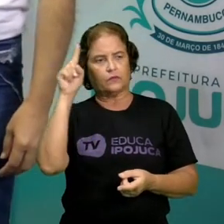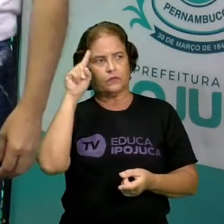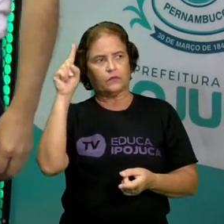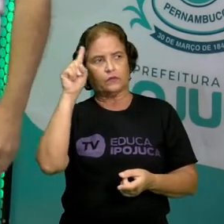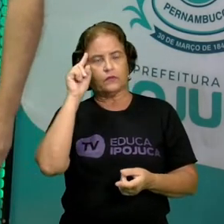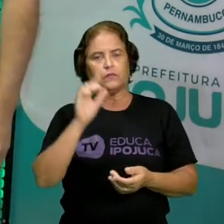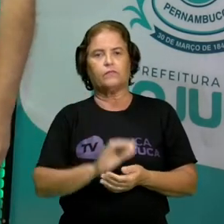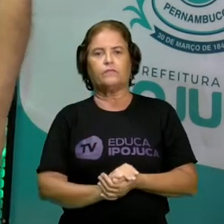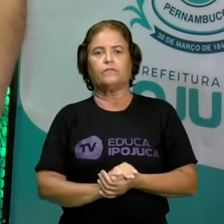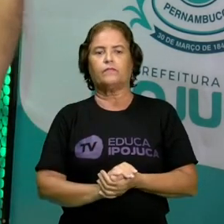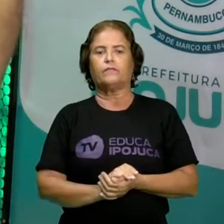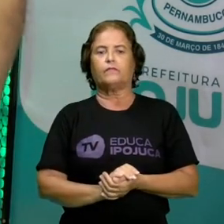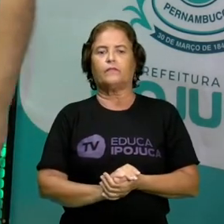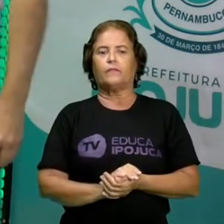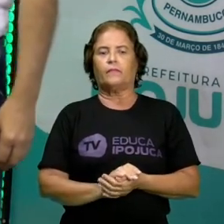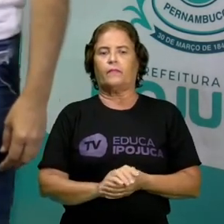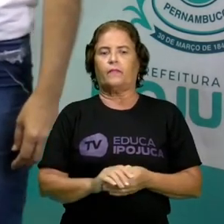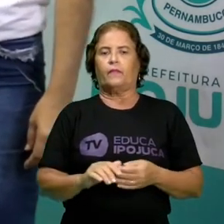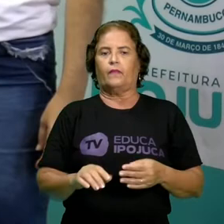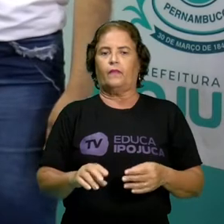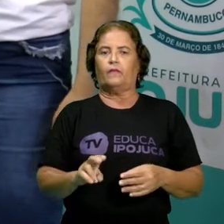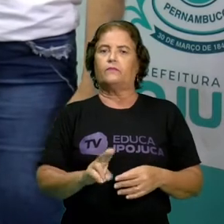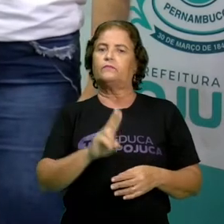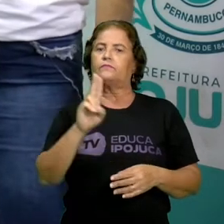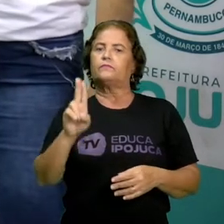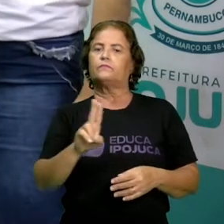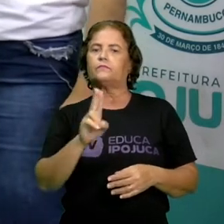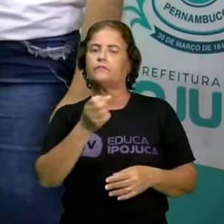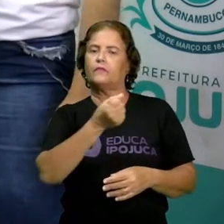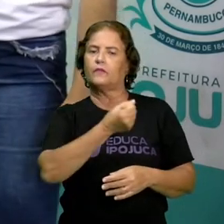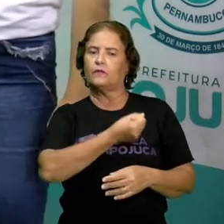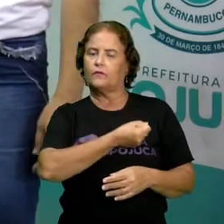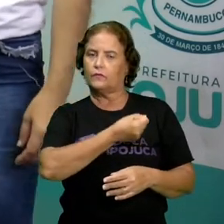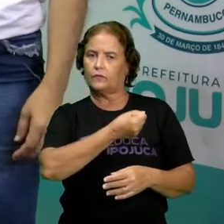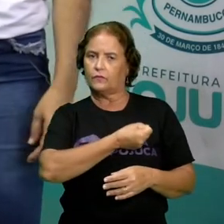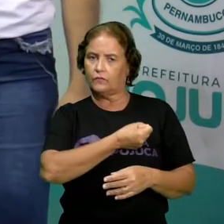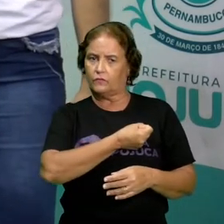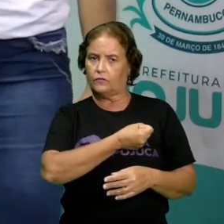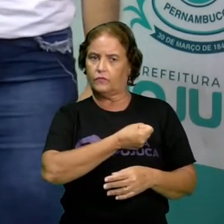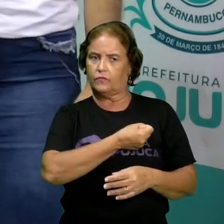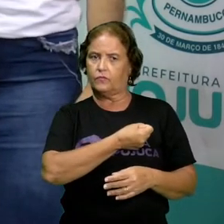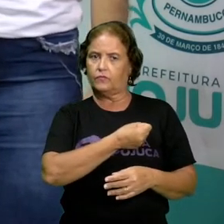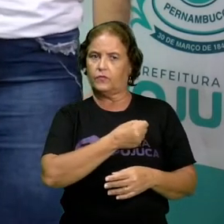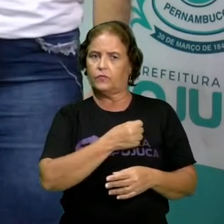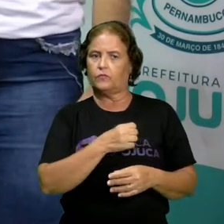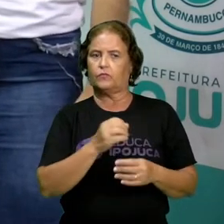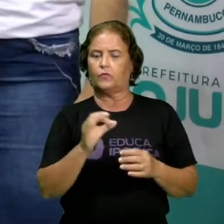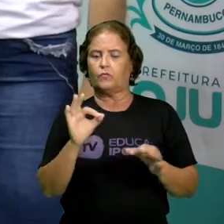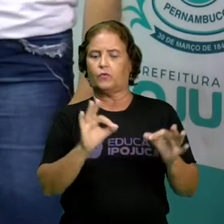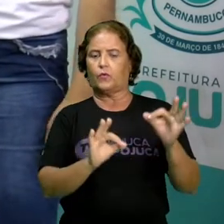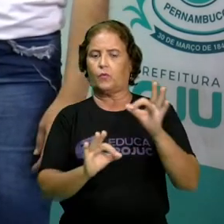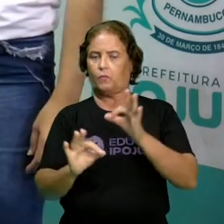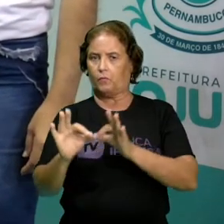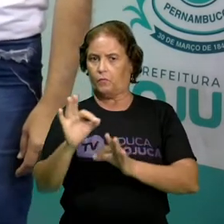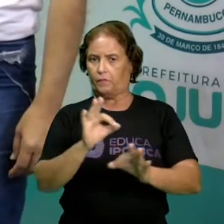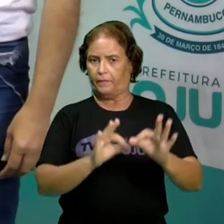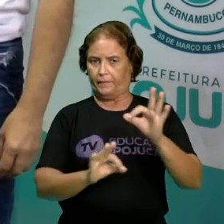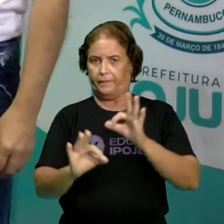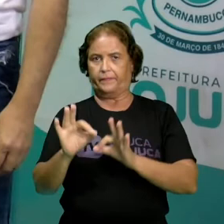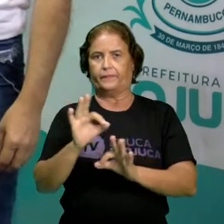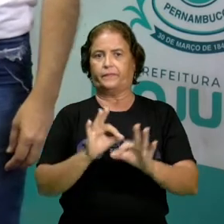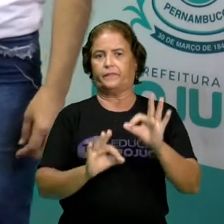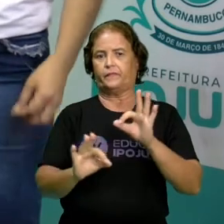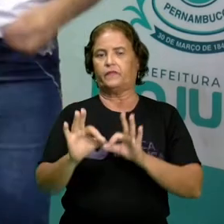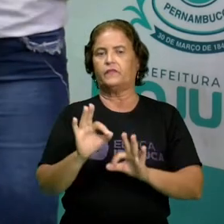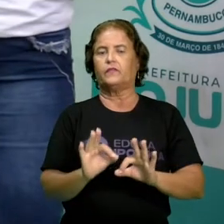Bom, o uso dos números, nós usamos também os números como ordem. Geralmente, nós